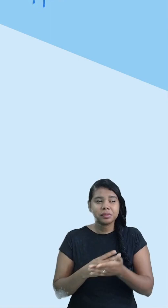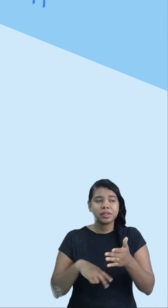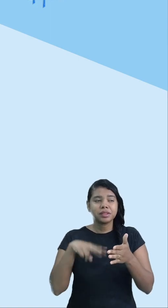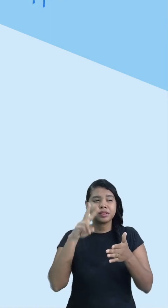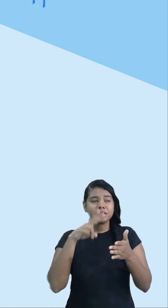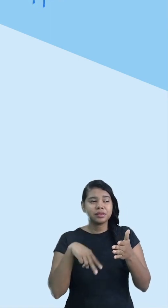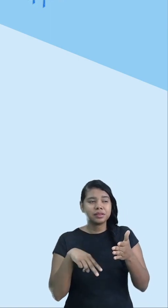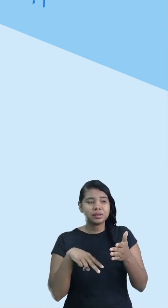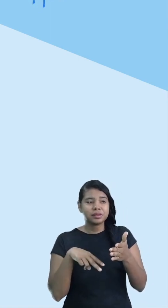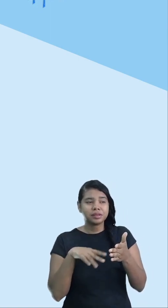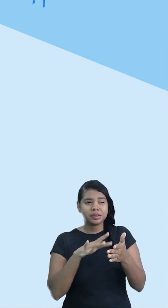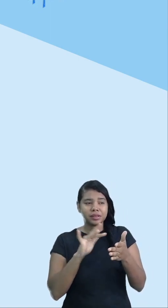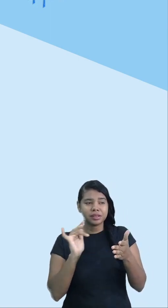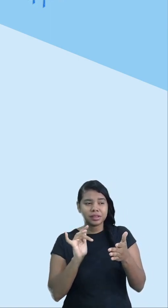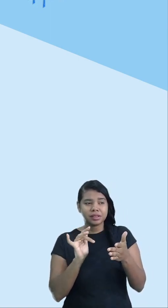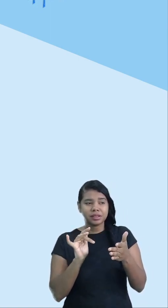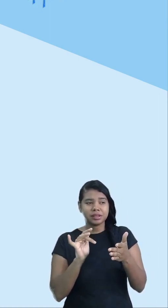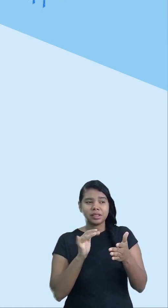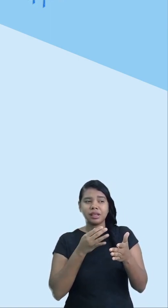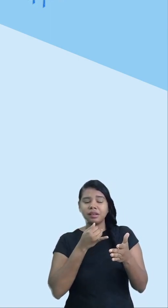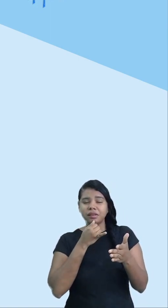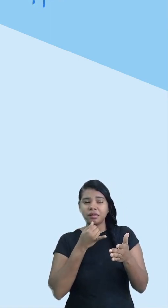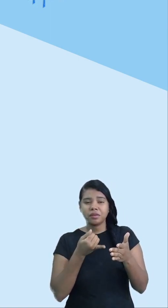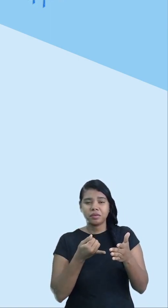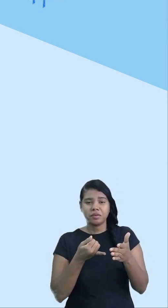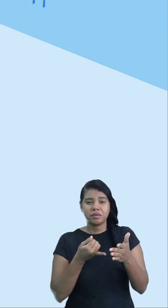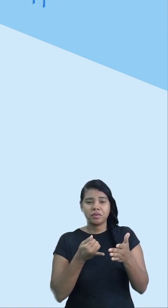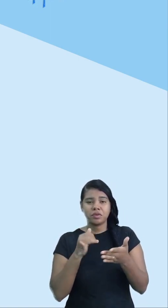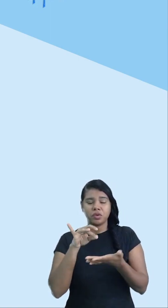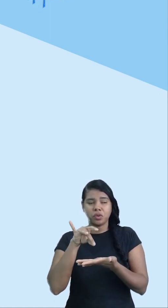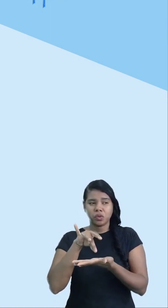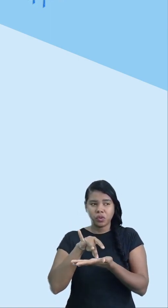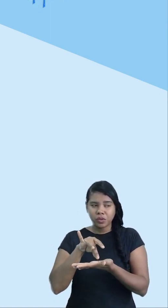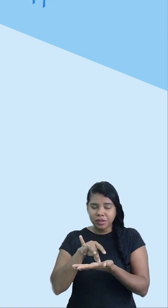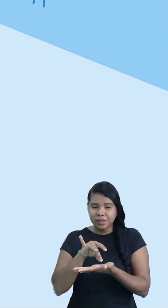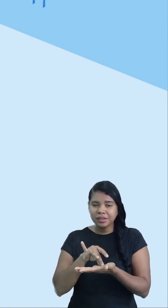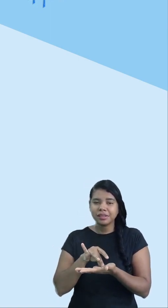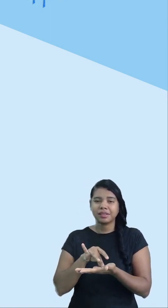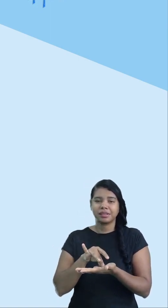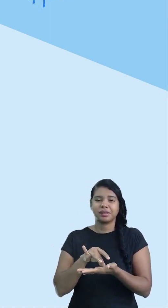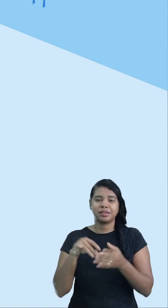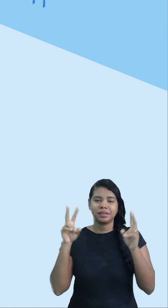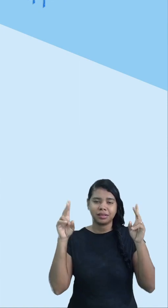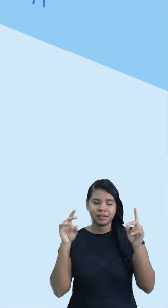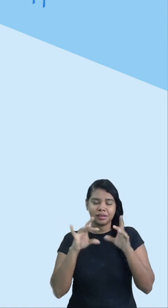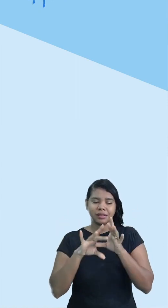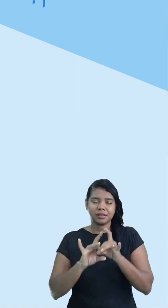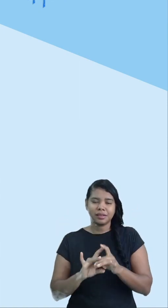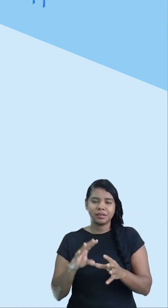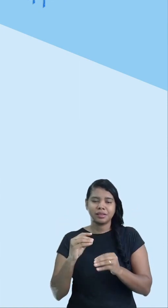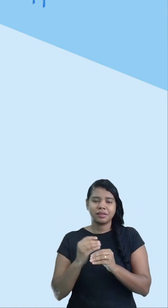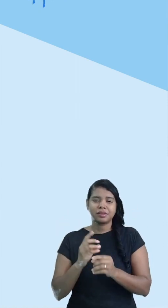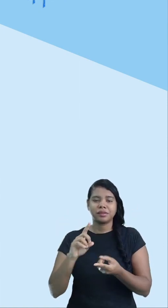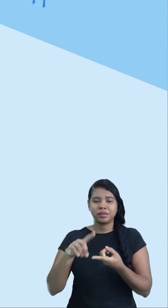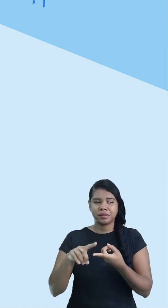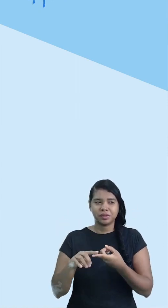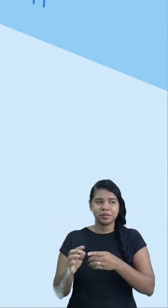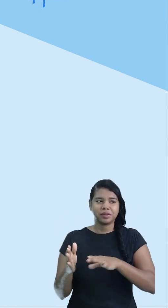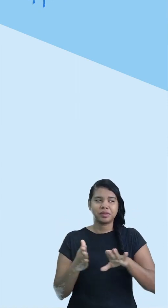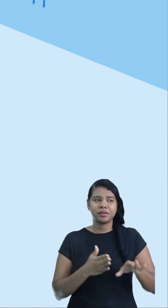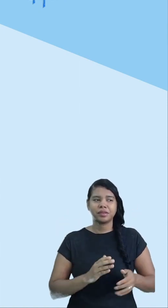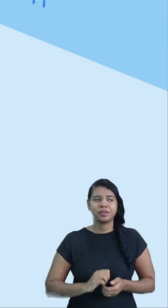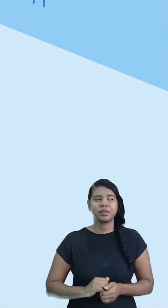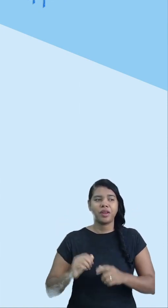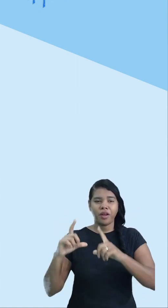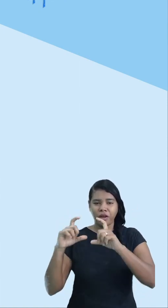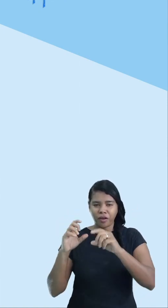e extrai ali o conceito, né, sobre o assunto. A gente muitas vezes, eu, por exemplo, quando vou postar uma